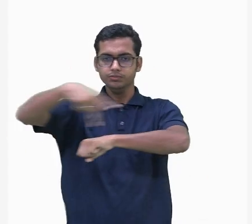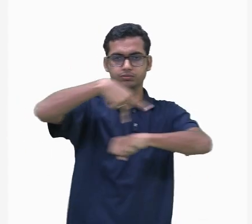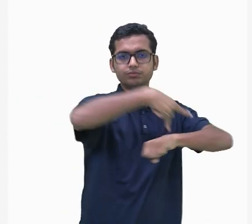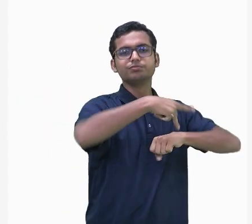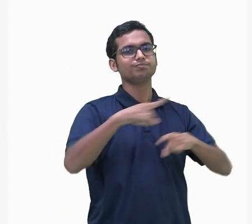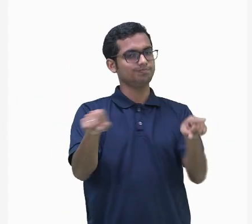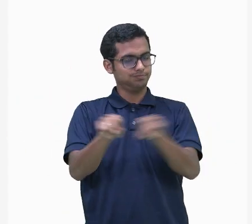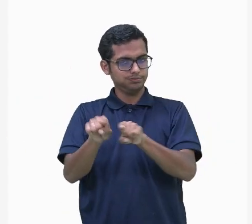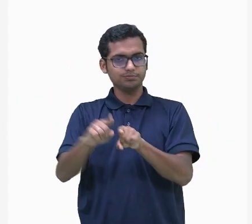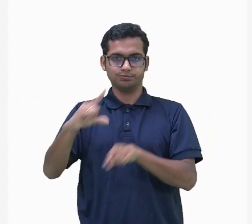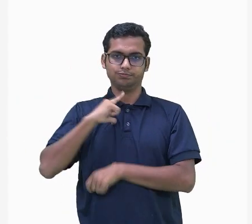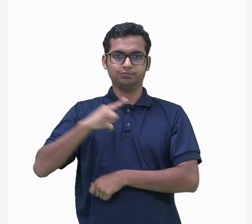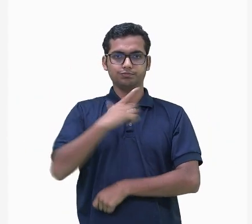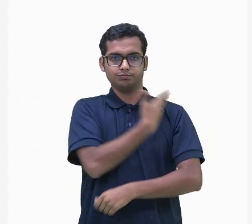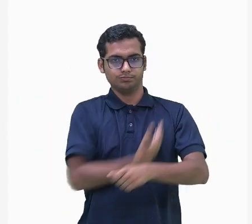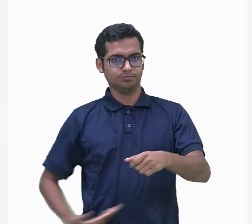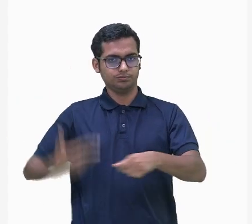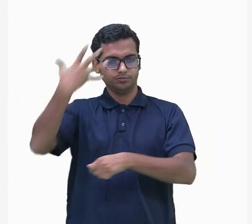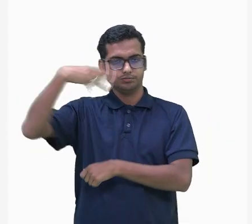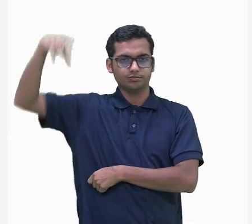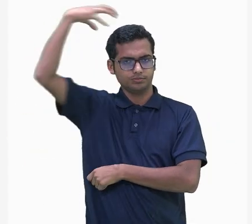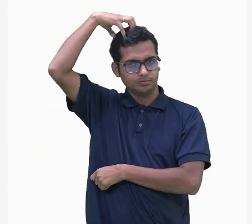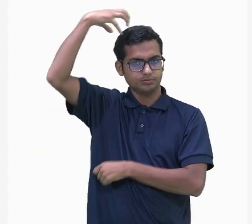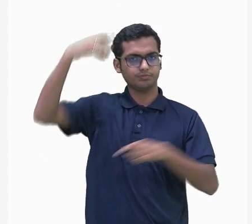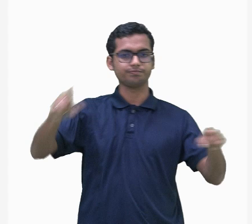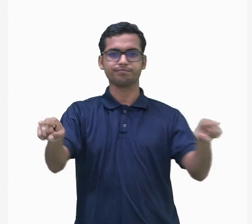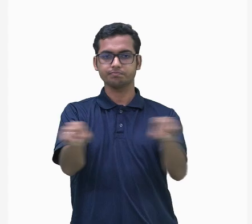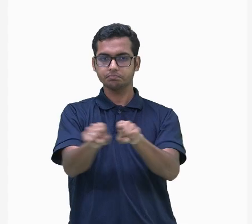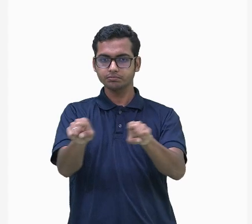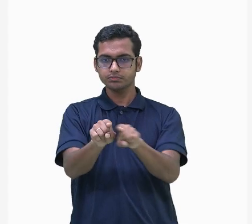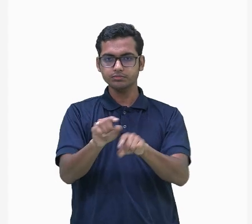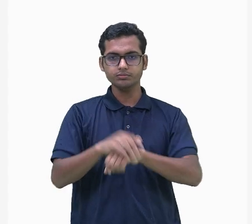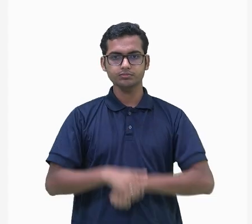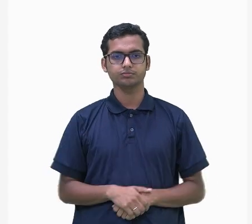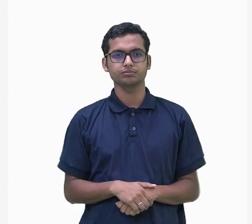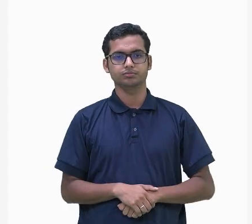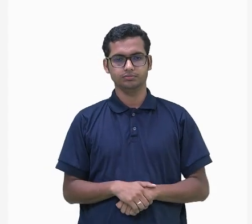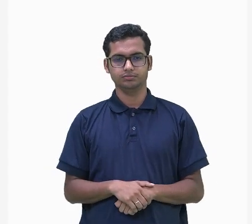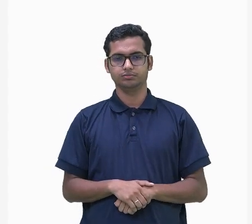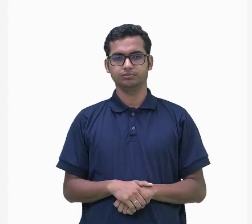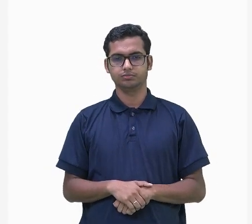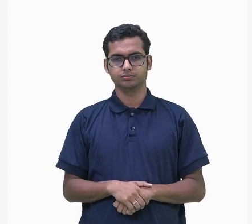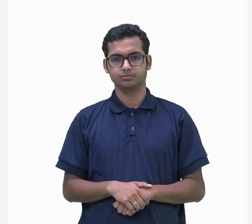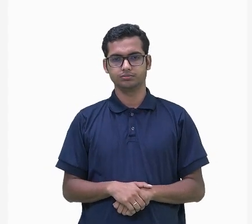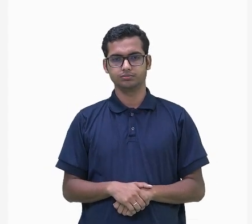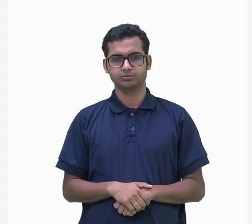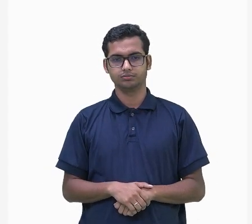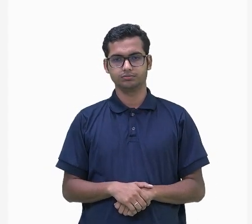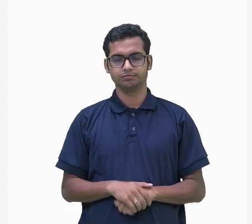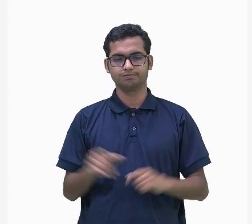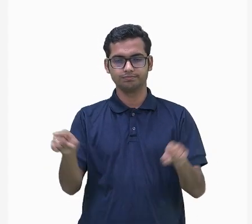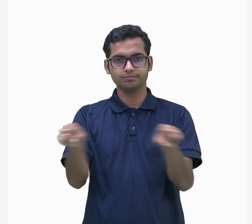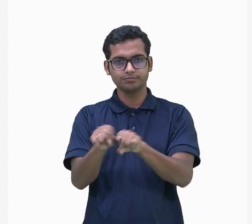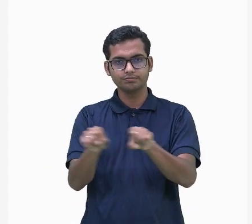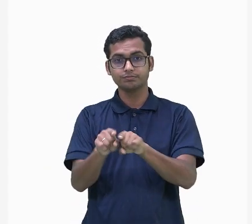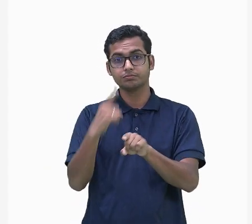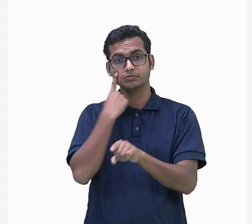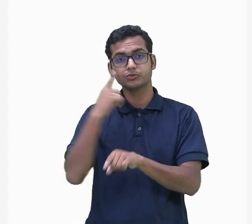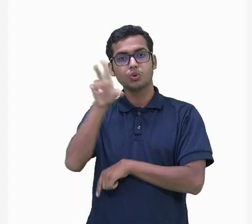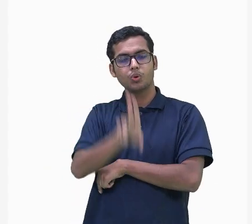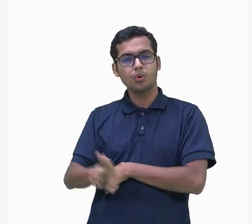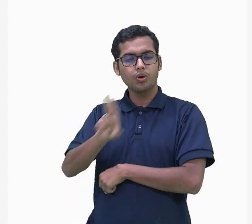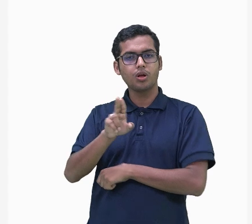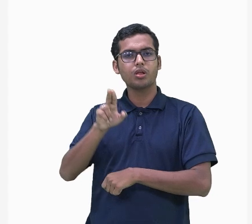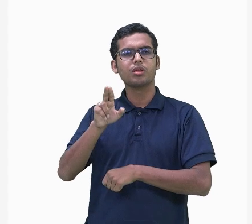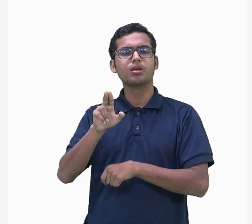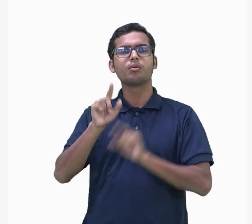regime, sob esse antigo regime, mas ele é comumente utilizado para identificar o Estado francês. O